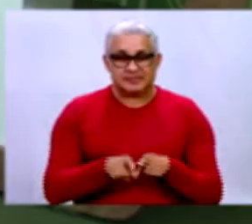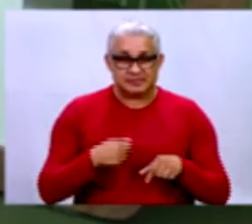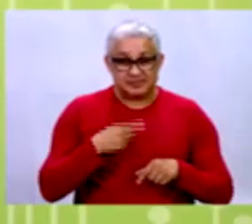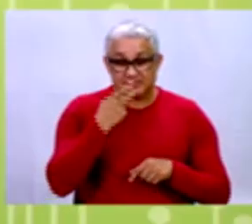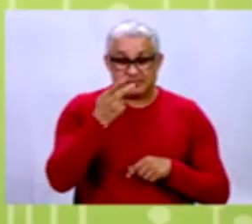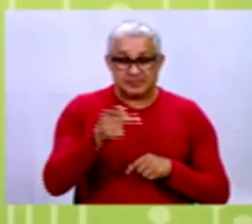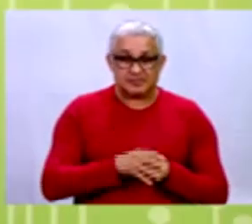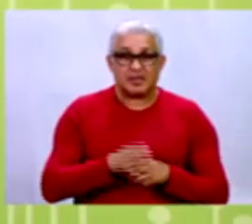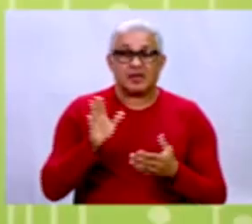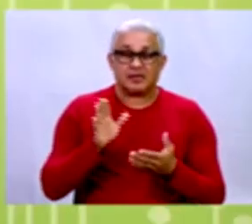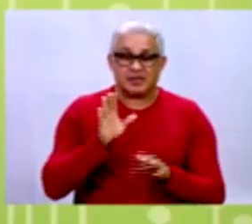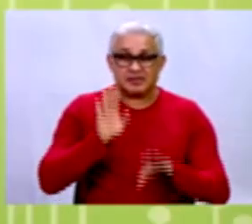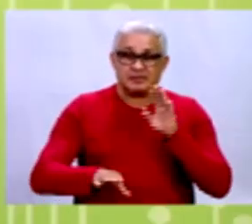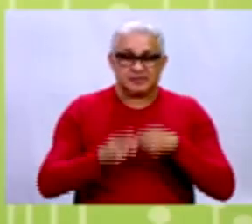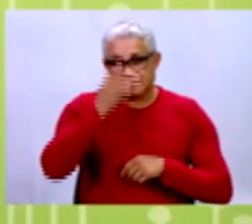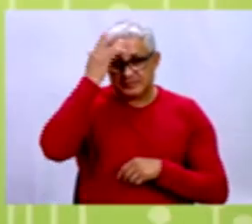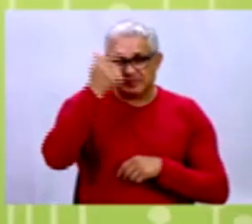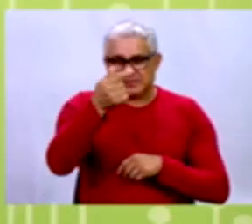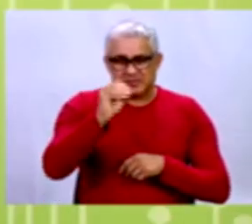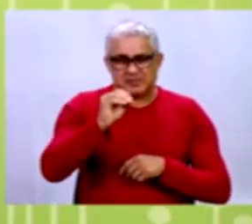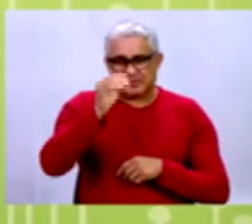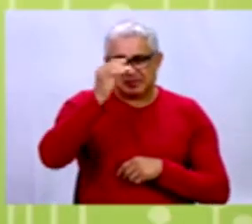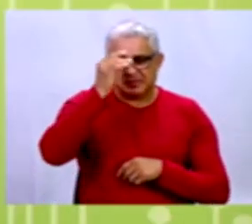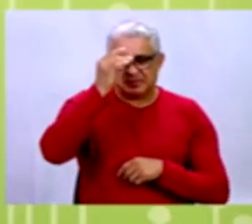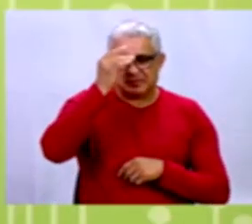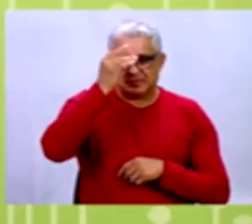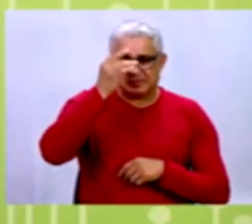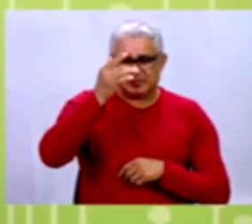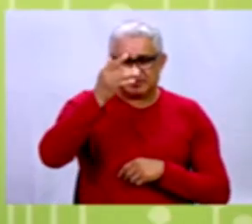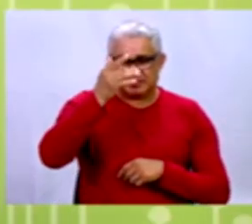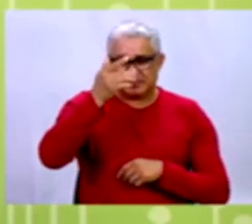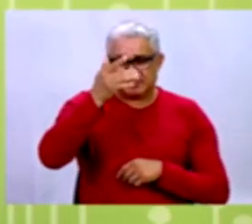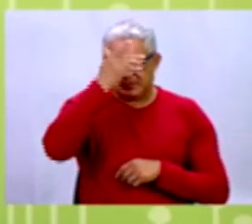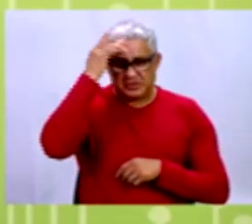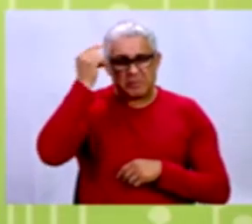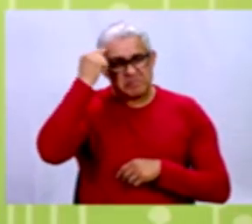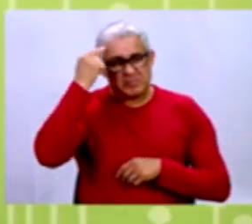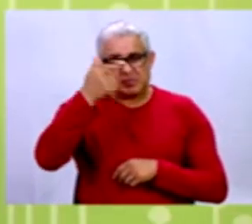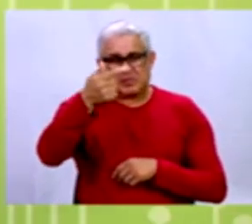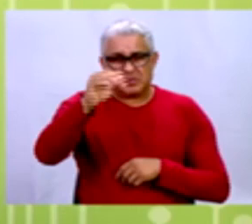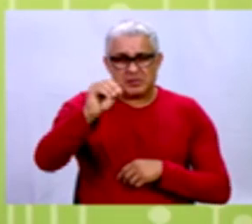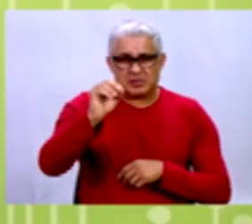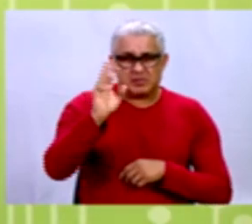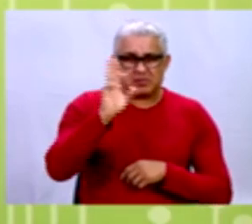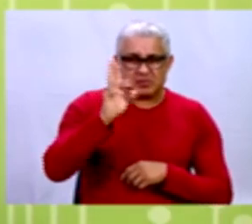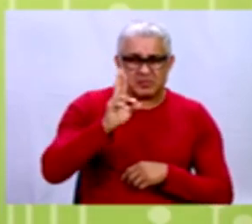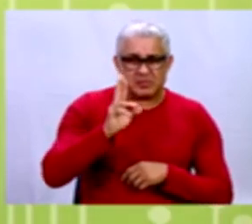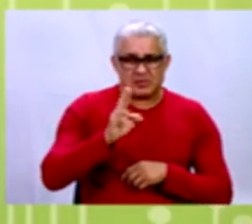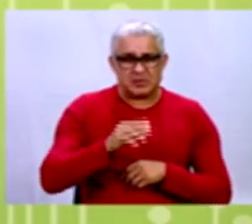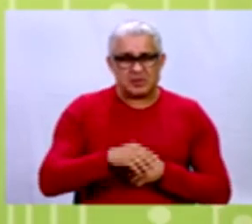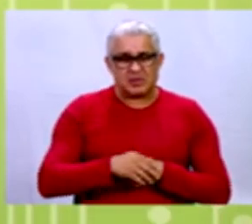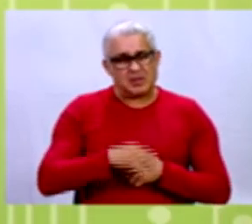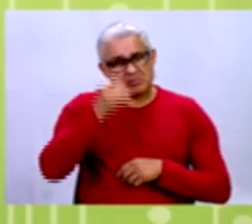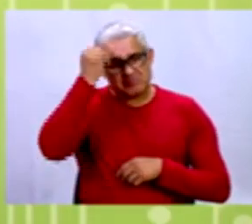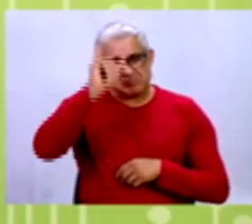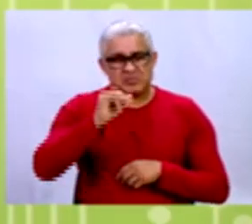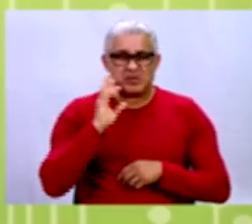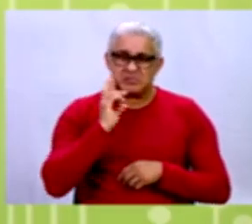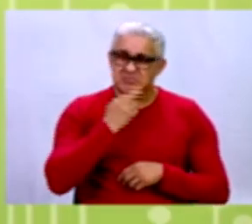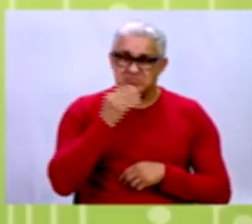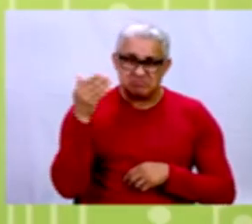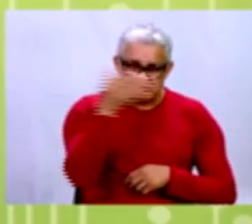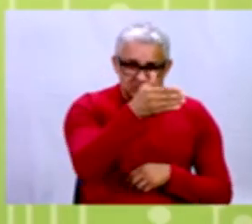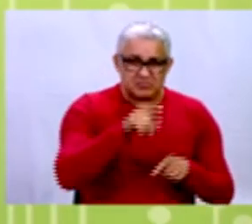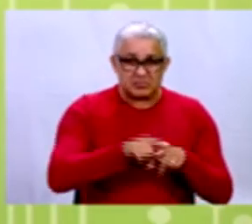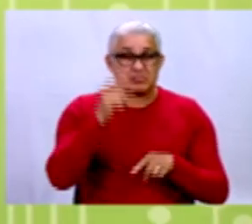falo, que muitas vezes esses R$70... às vezes deixa de fazer um almoço fora, deixa, né? E a